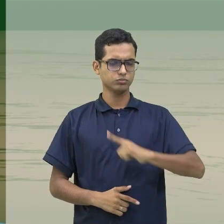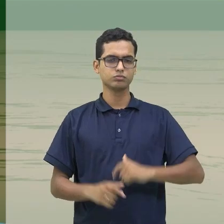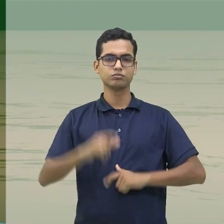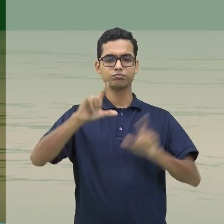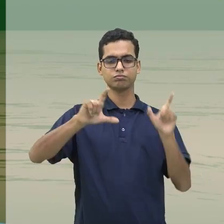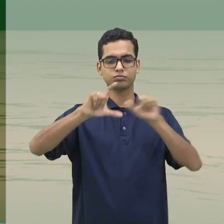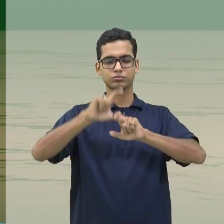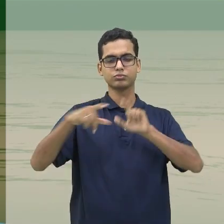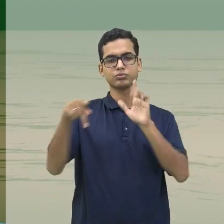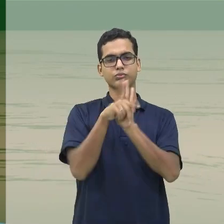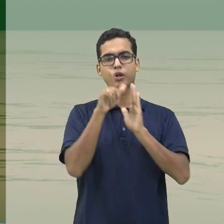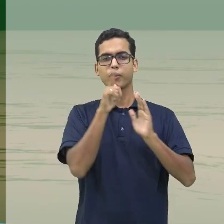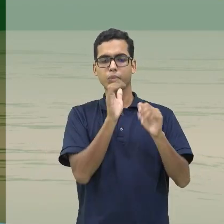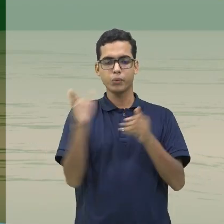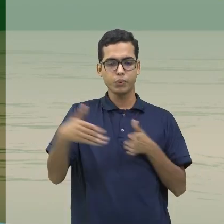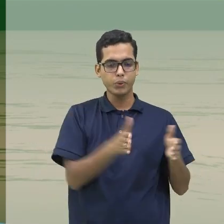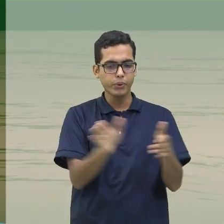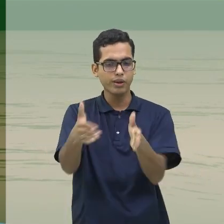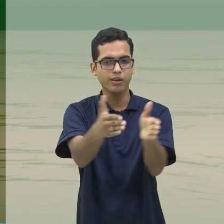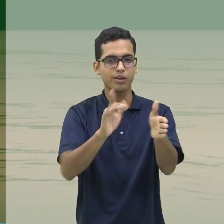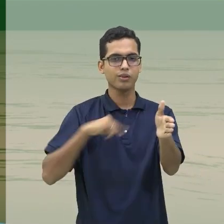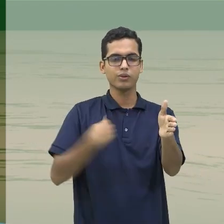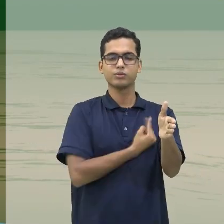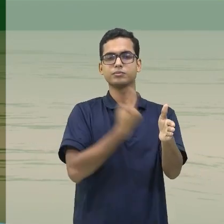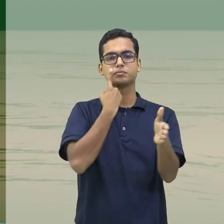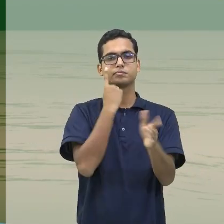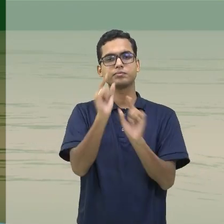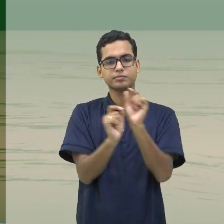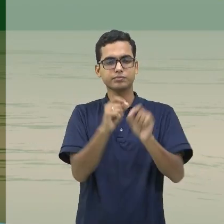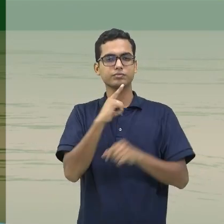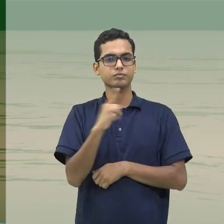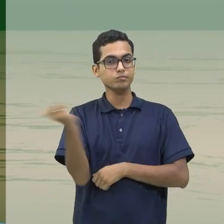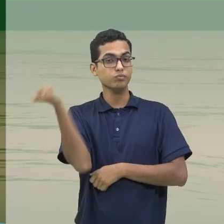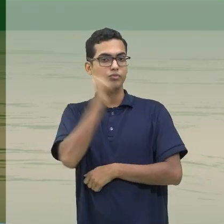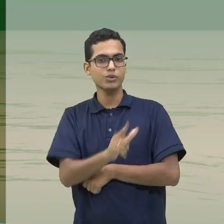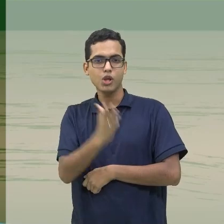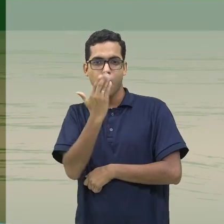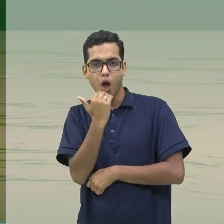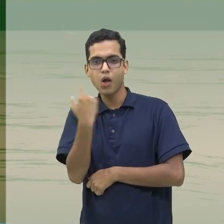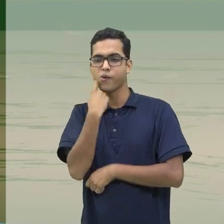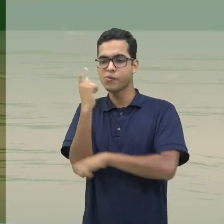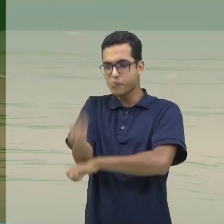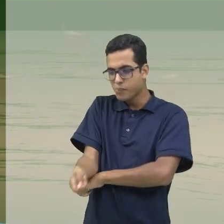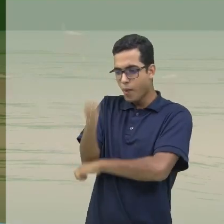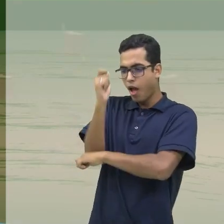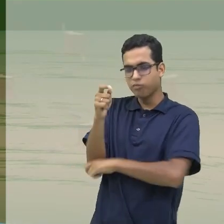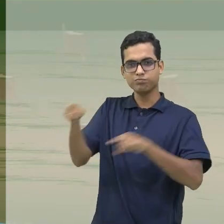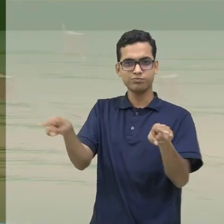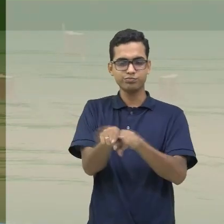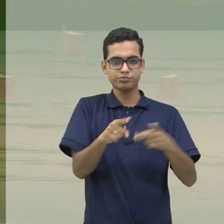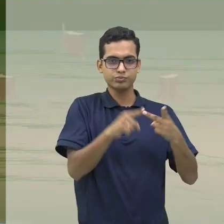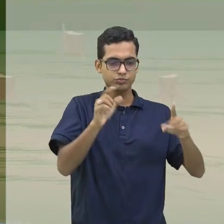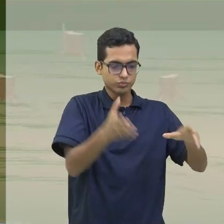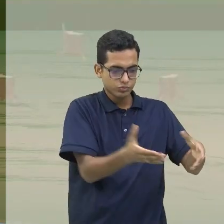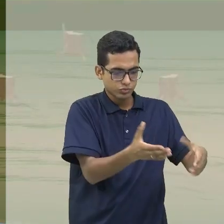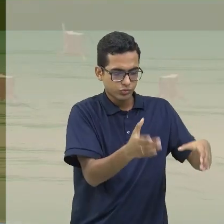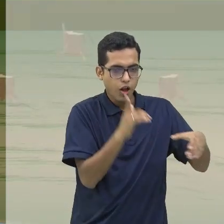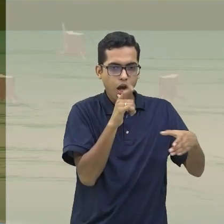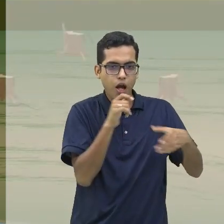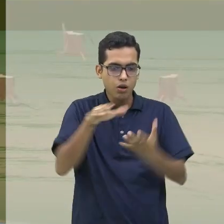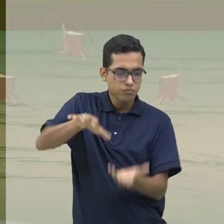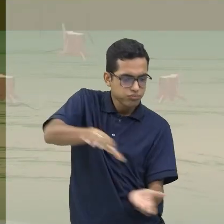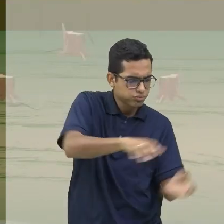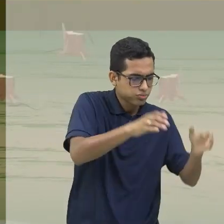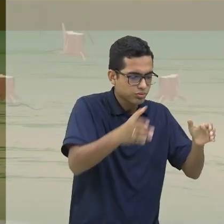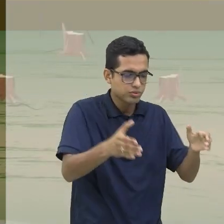depende dos rios. É dos rios que a gente tira nossos alimentos, a nossa água, e